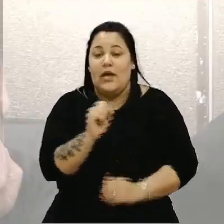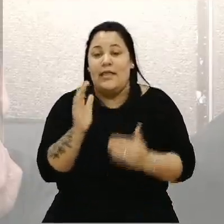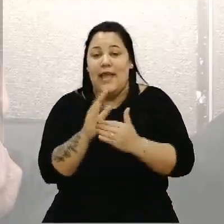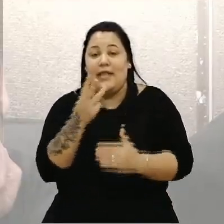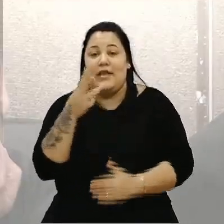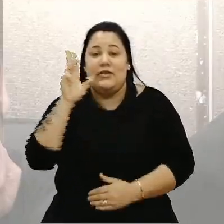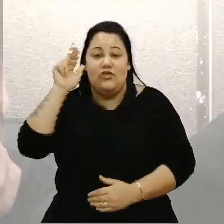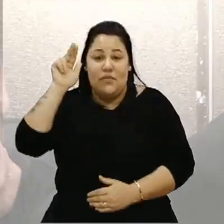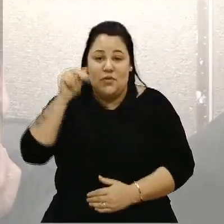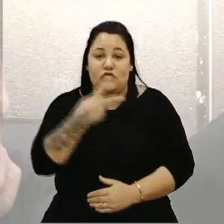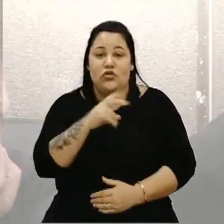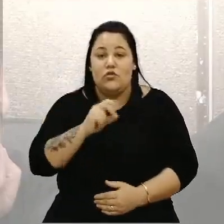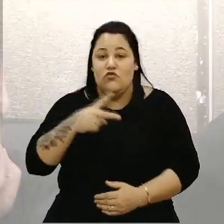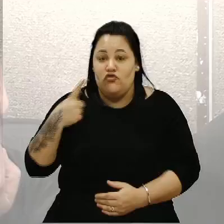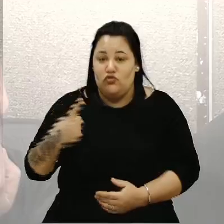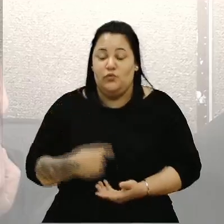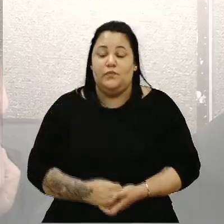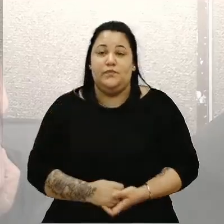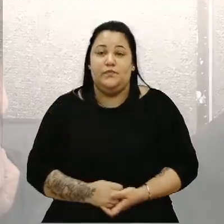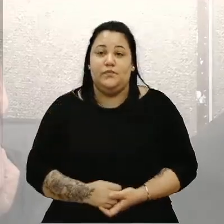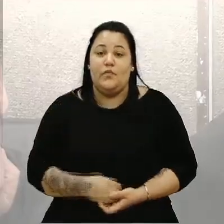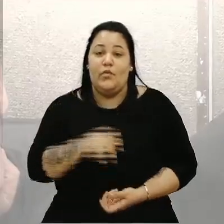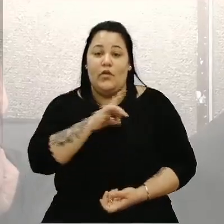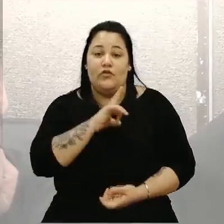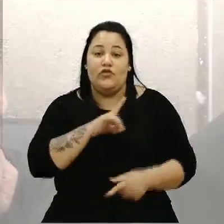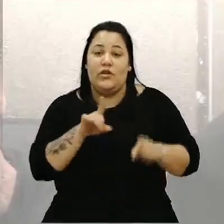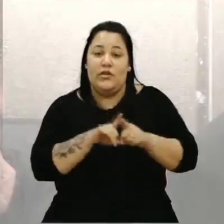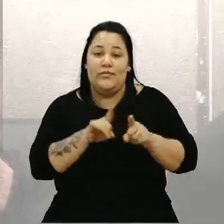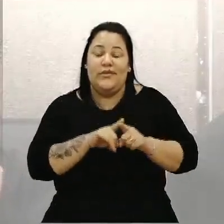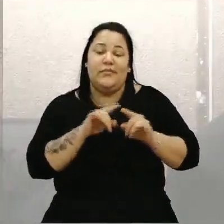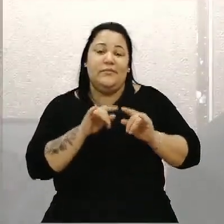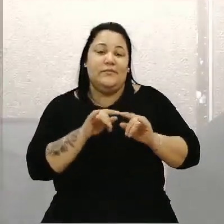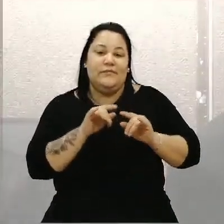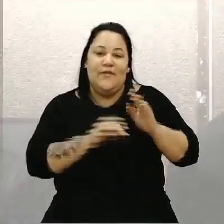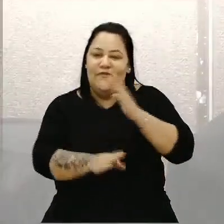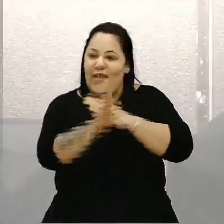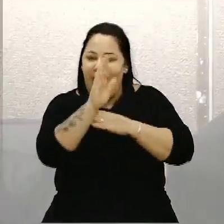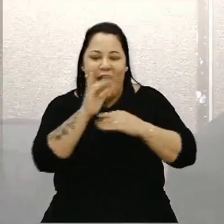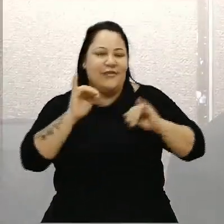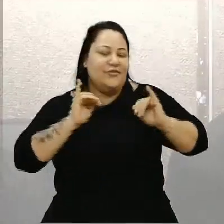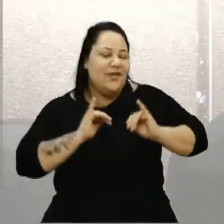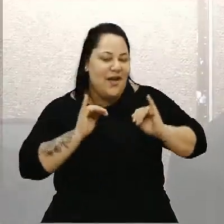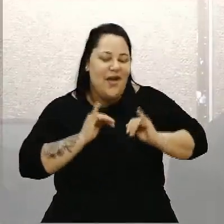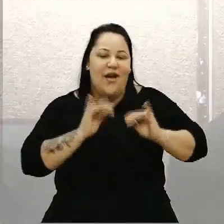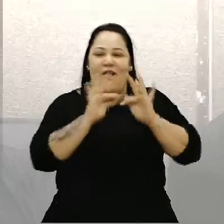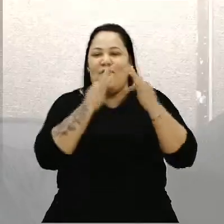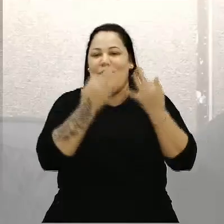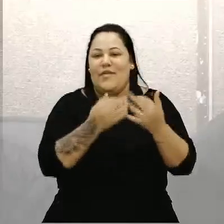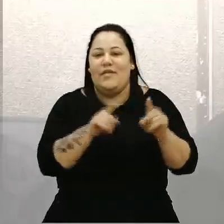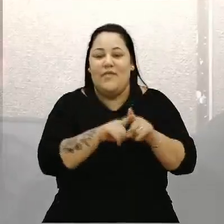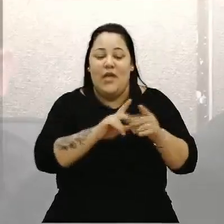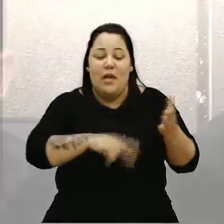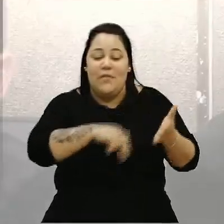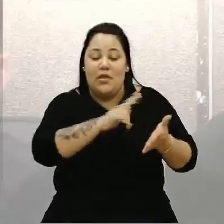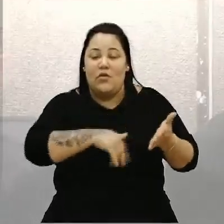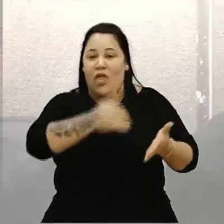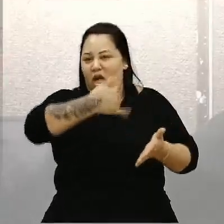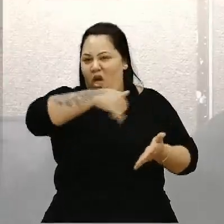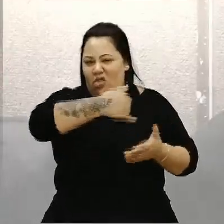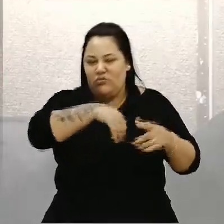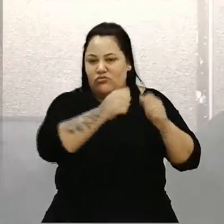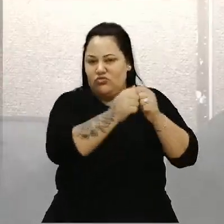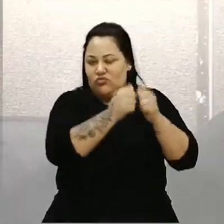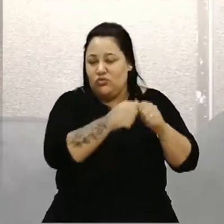de 2021. Tinha como lazer as viagens com a família e a pintura a óleo. Presenteava